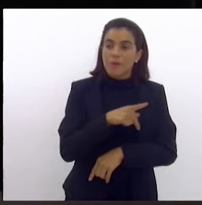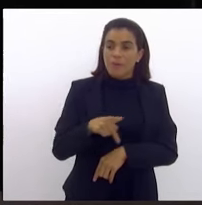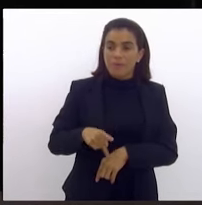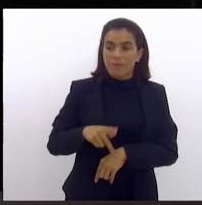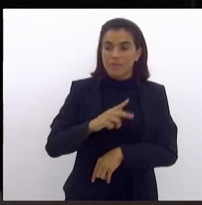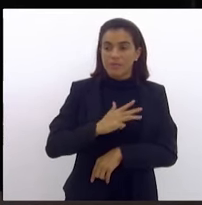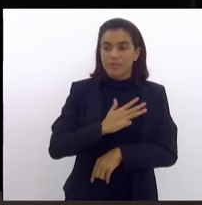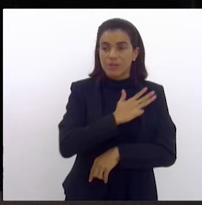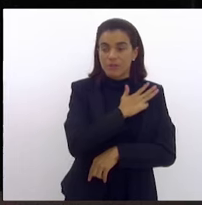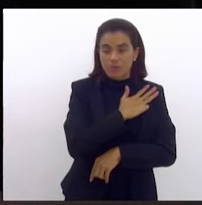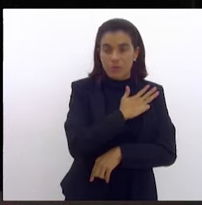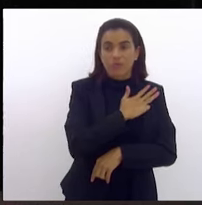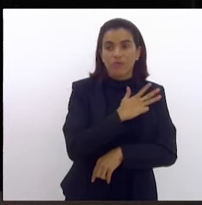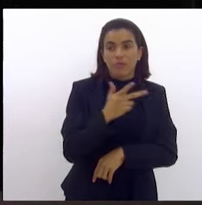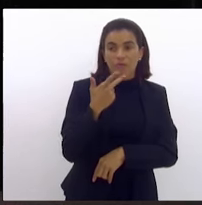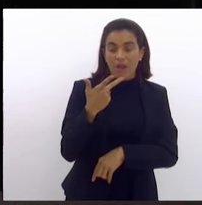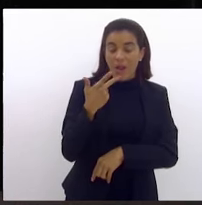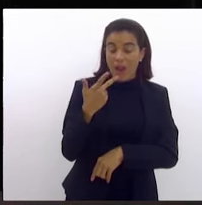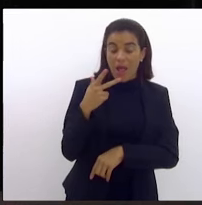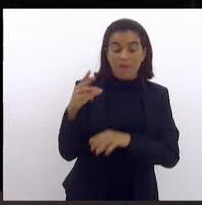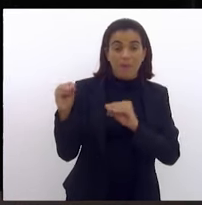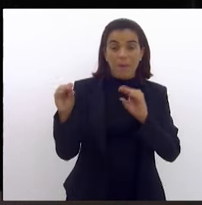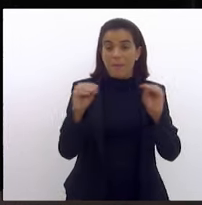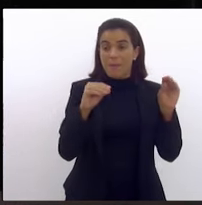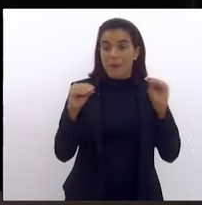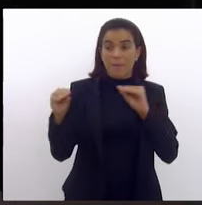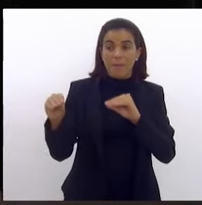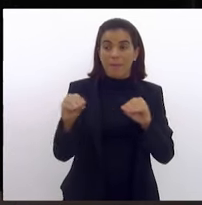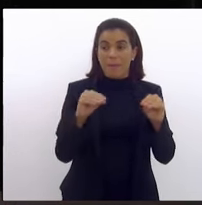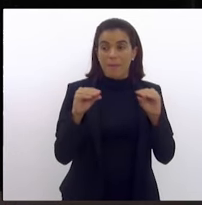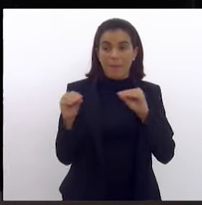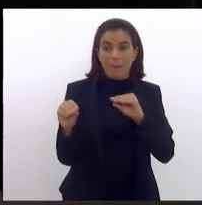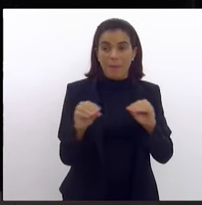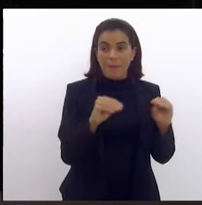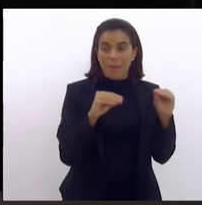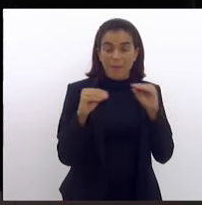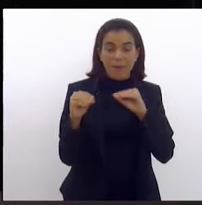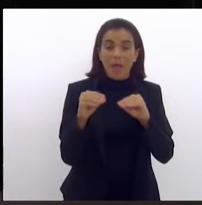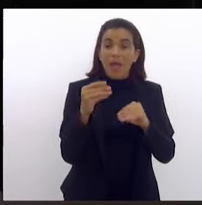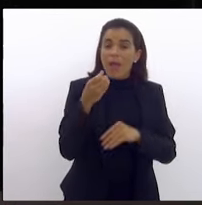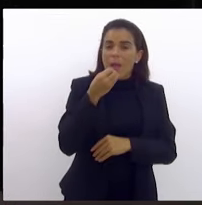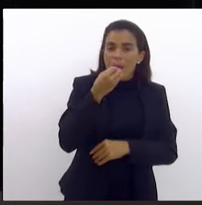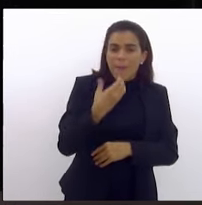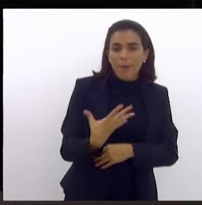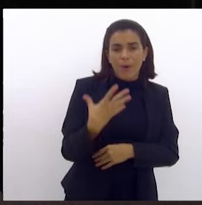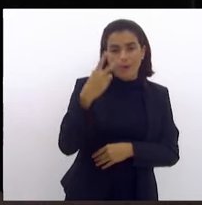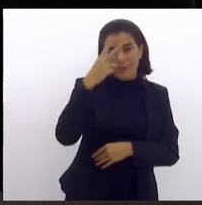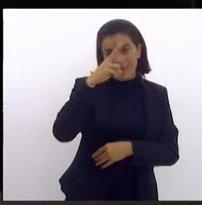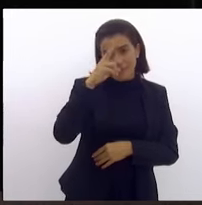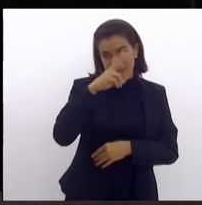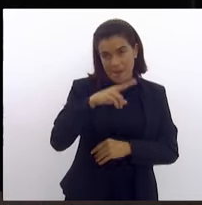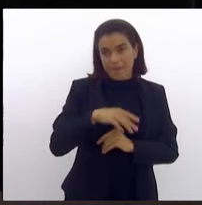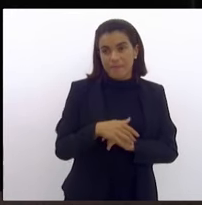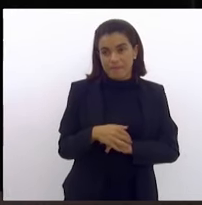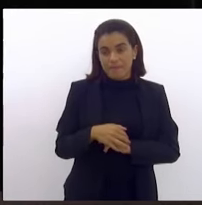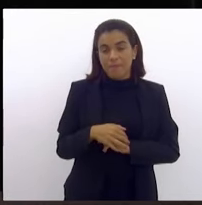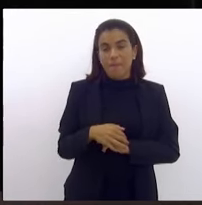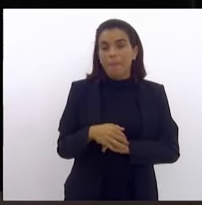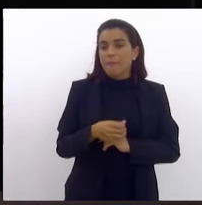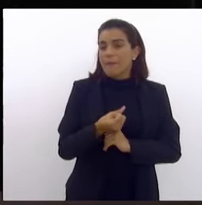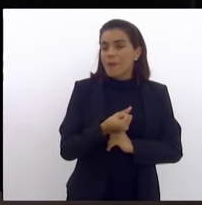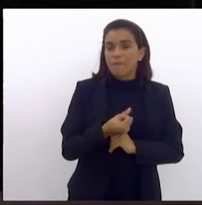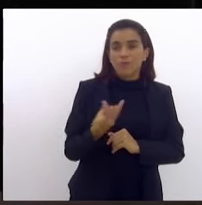tão falado, tão comentado aqui, e é bom a gente lembrar, não é, do